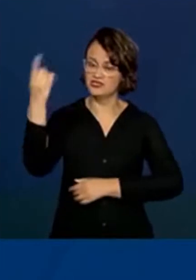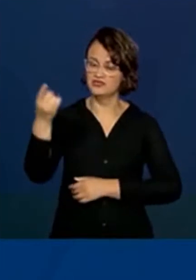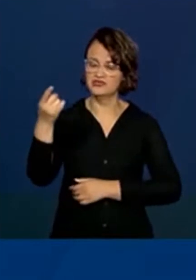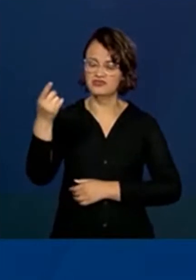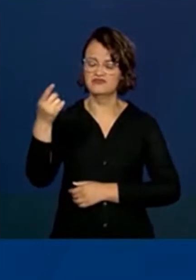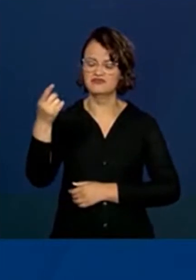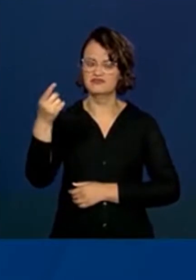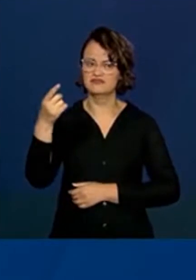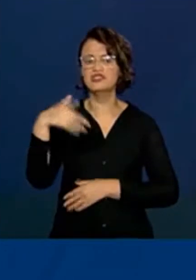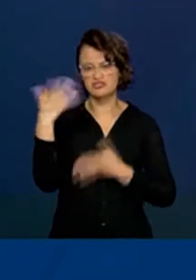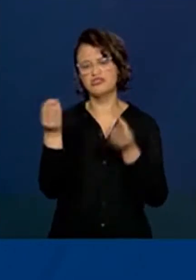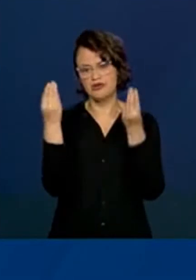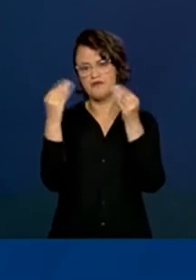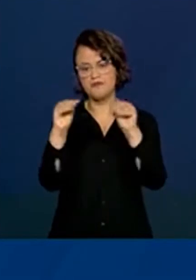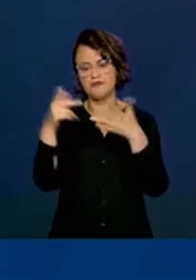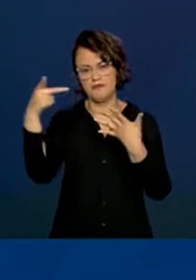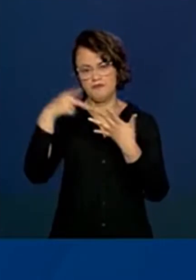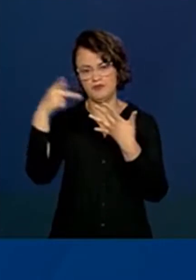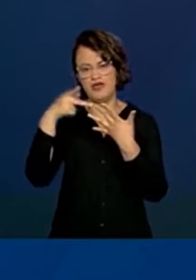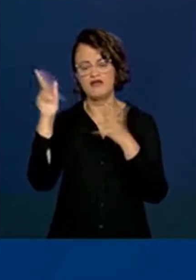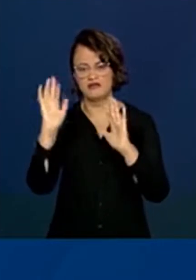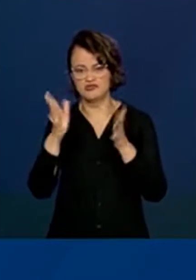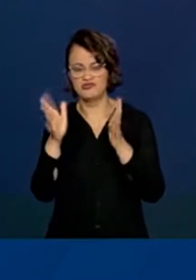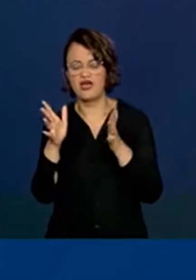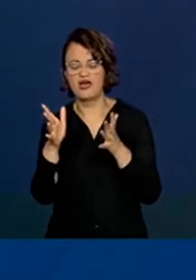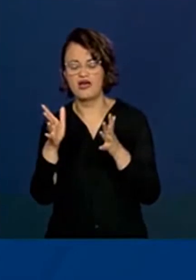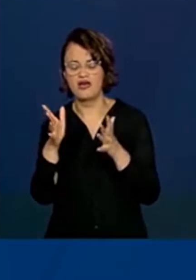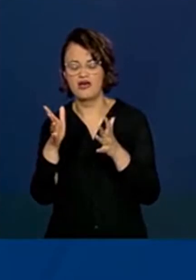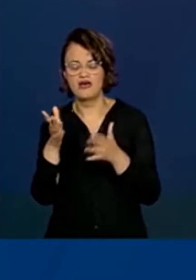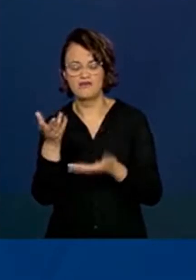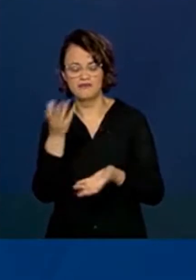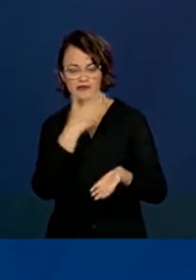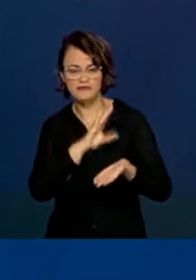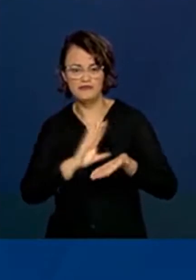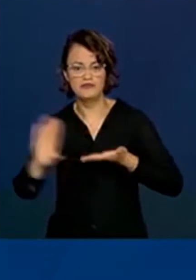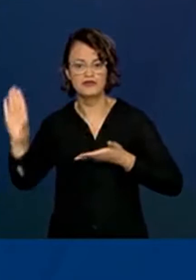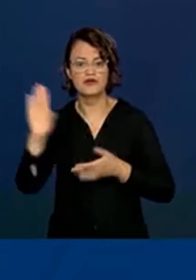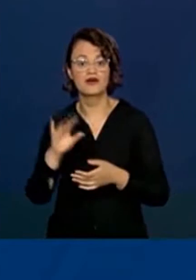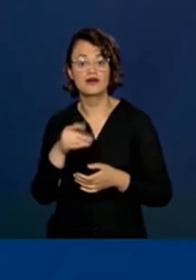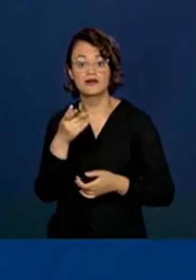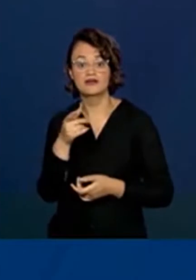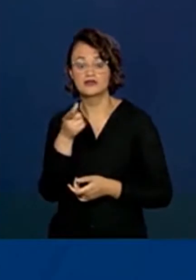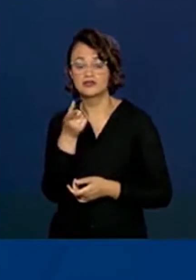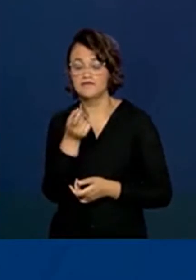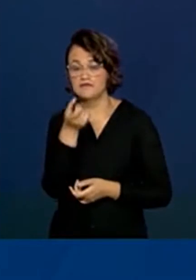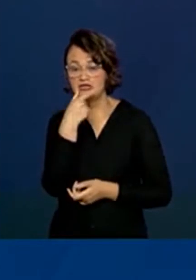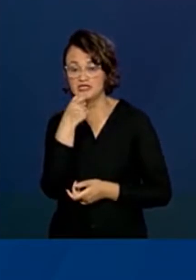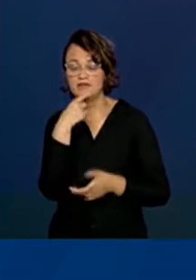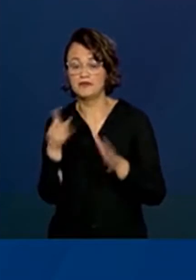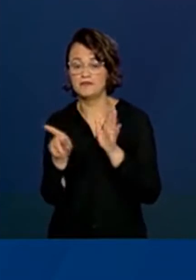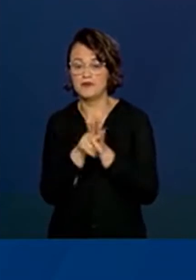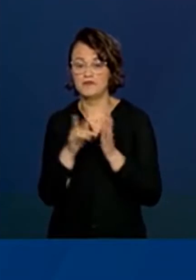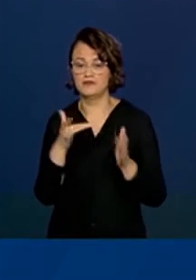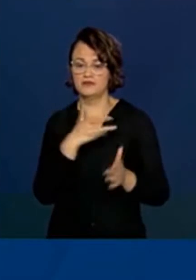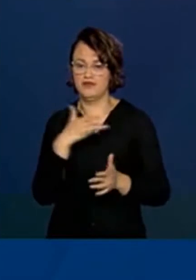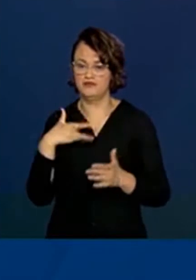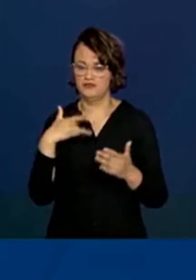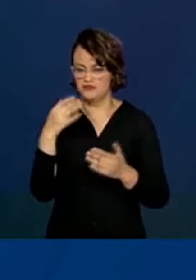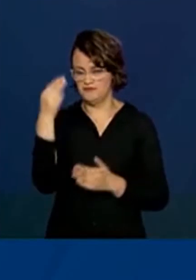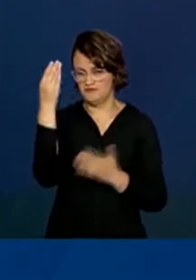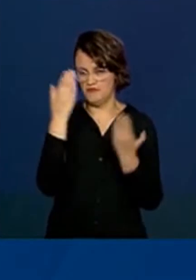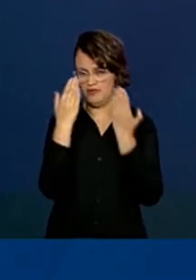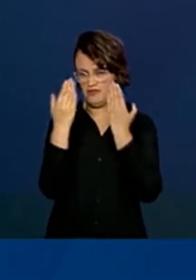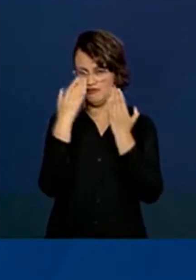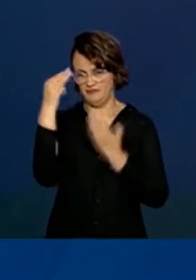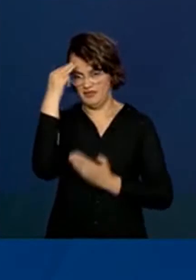já está publicado em portaria um repasse para aquisição de medicamentos voltados à saúde mental. Então, diante